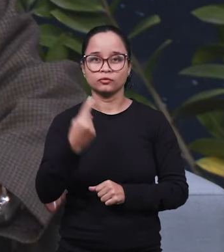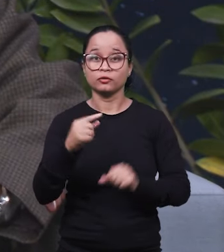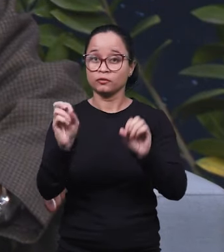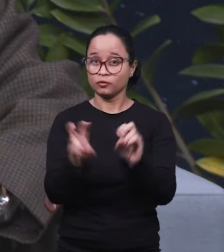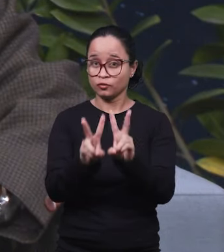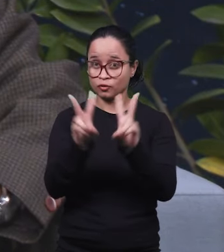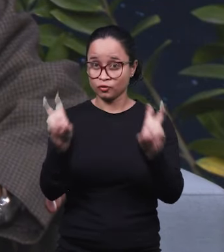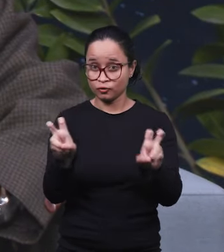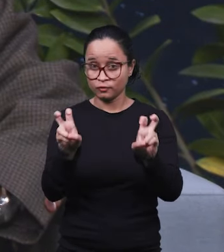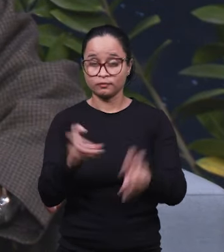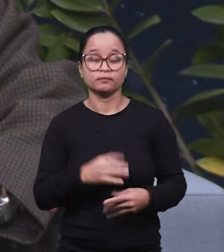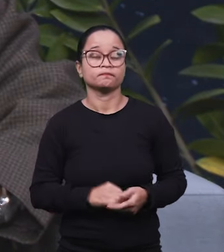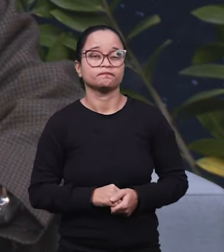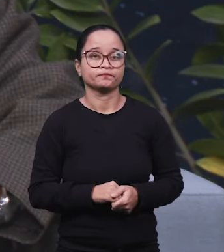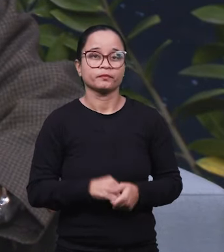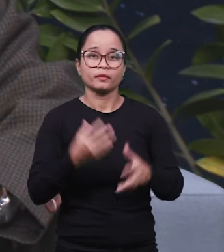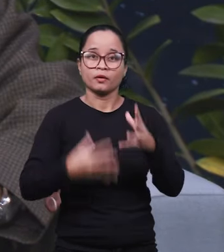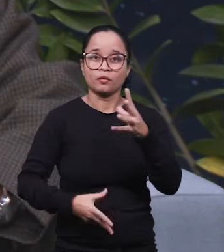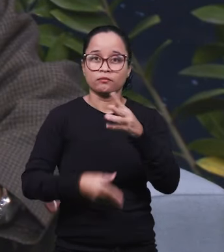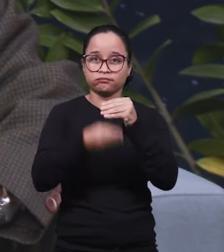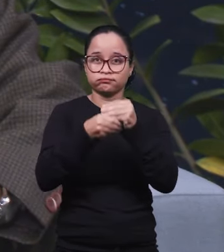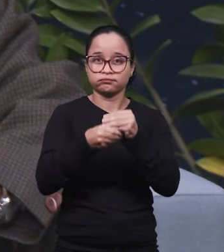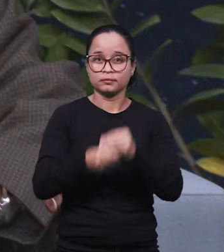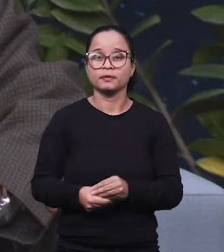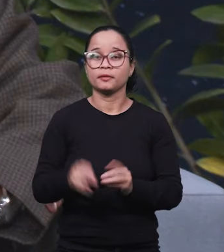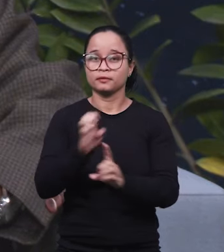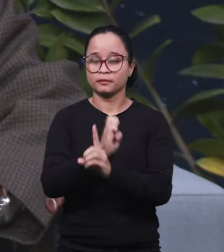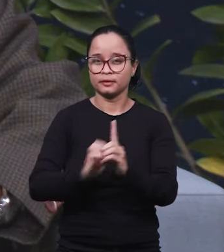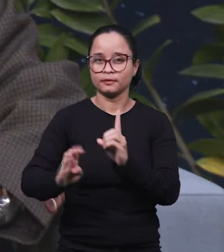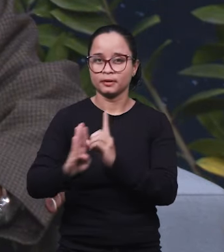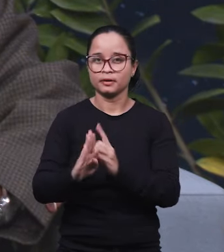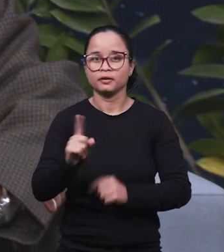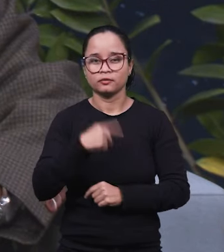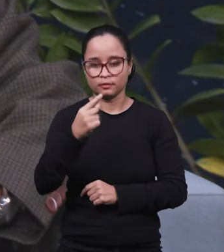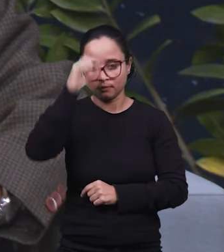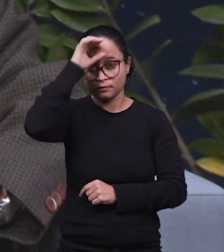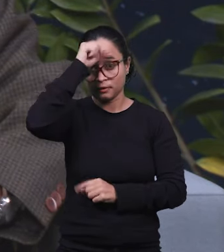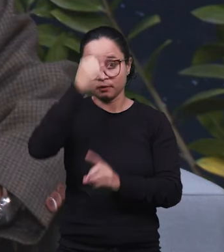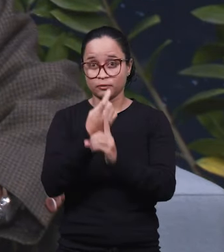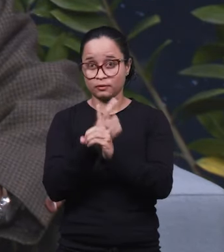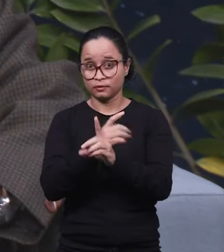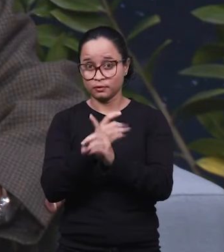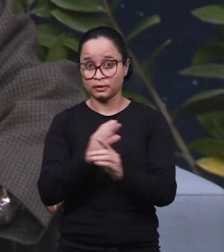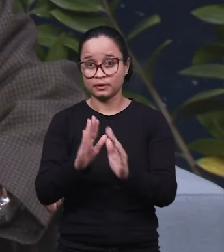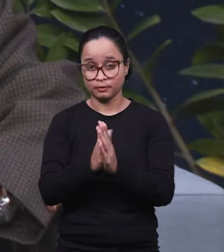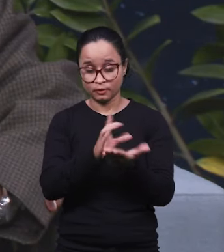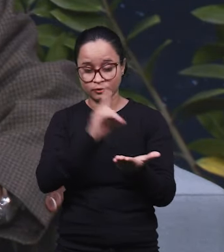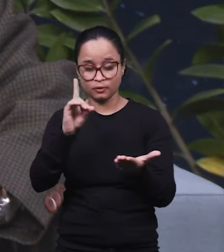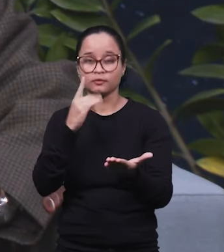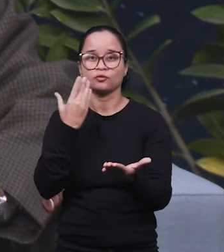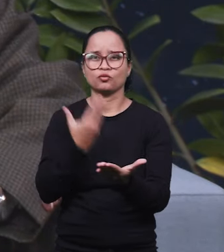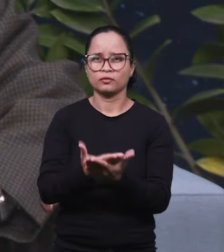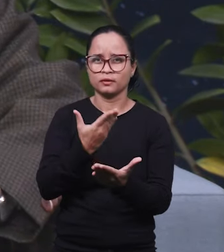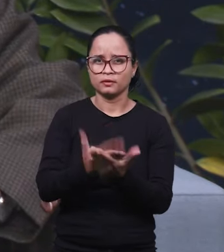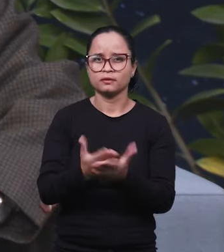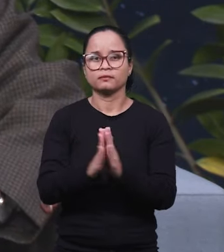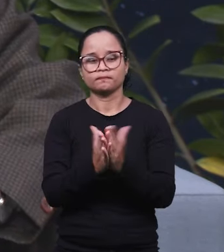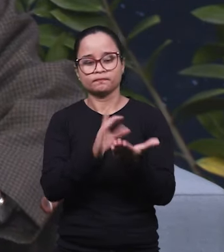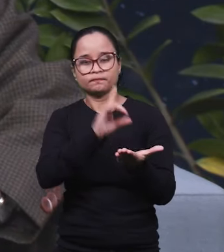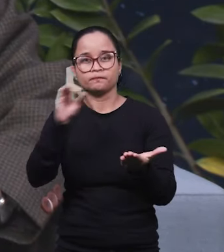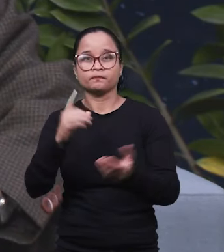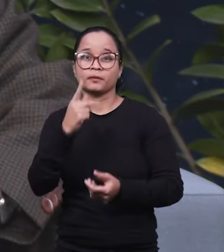assunto que é um complemento da Escola Bíblica Dominical, onde nós aprendemos a doutrina, a Palavra de Deus, estudamos a Palavra de Deus, e a